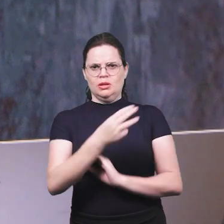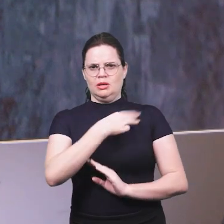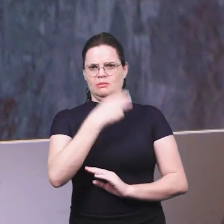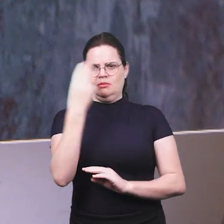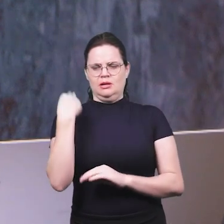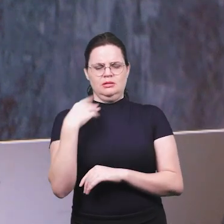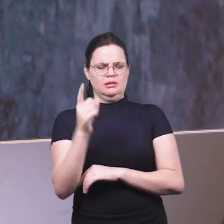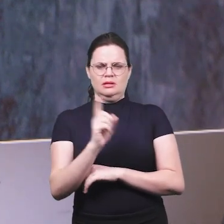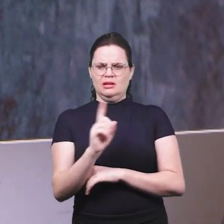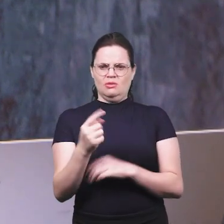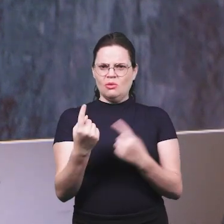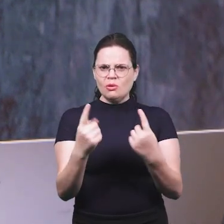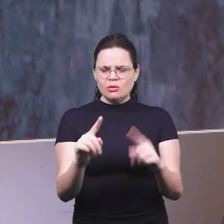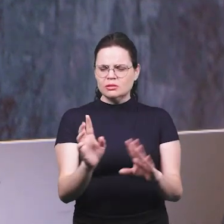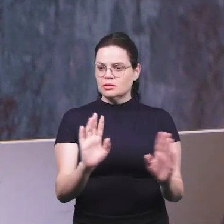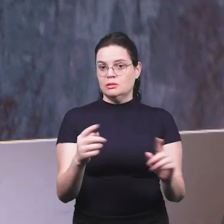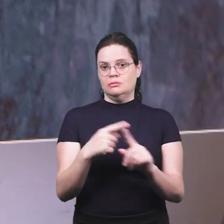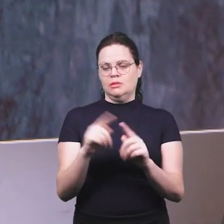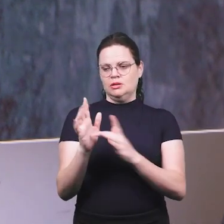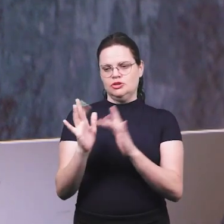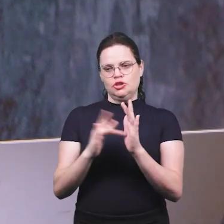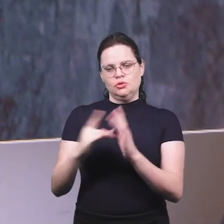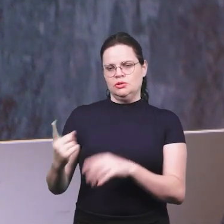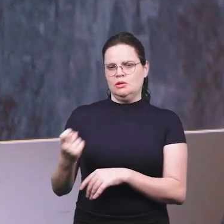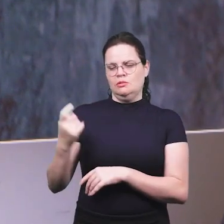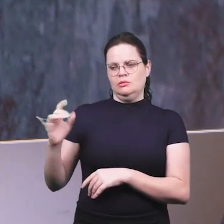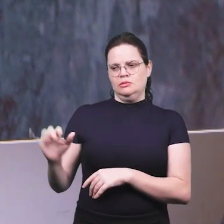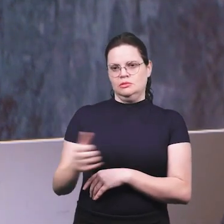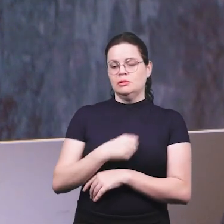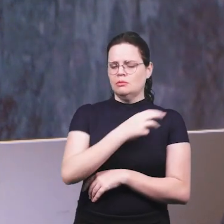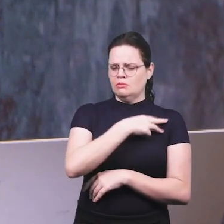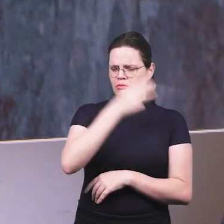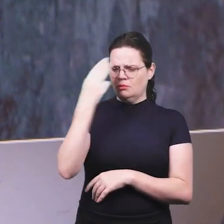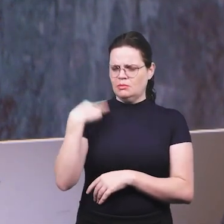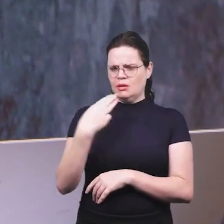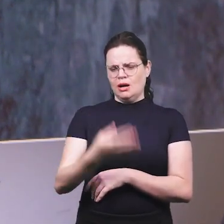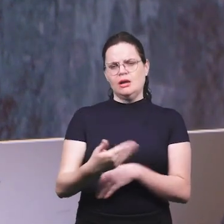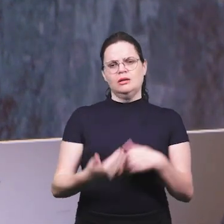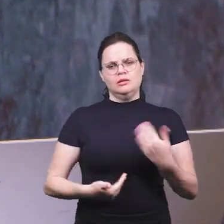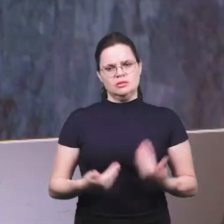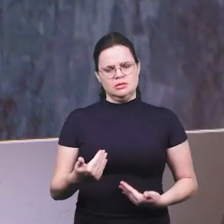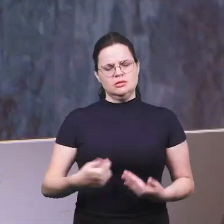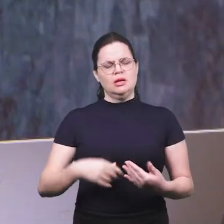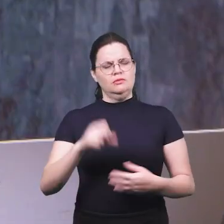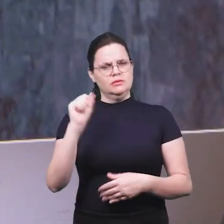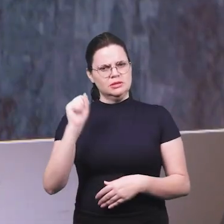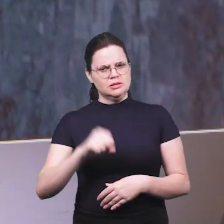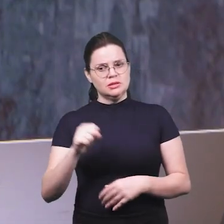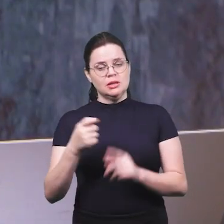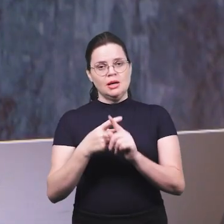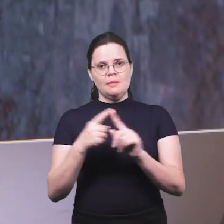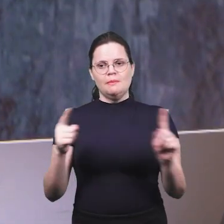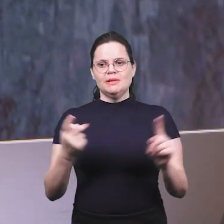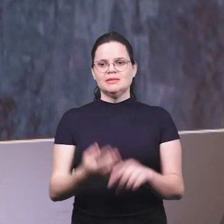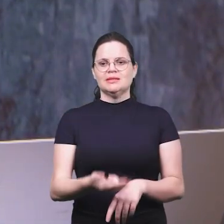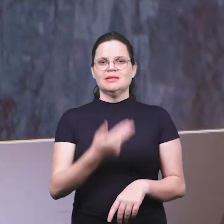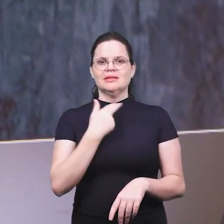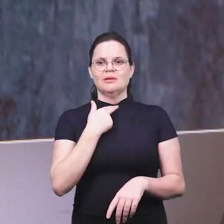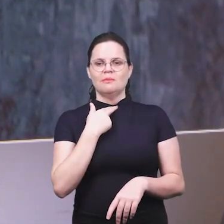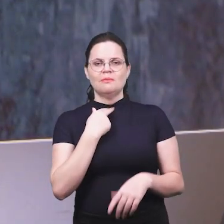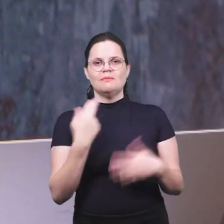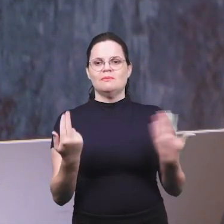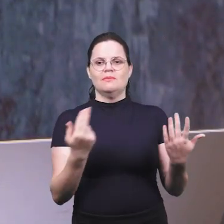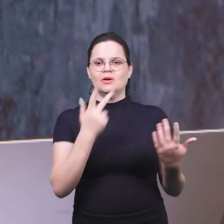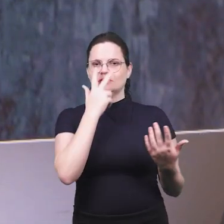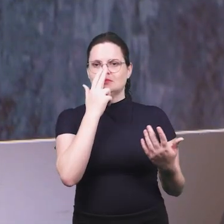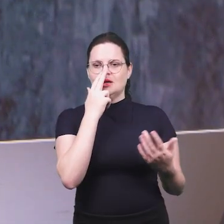só é que Jesus é o único que deve ser adorado, né? Maria, mas não adora Maria, venera, mas para nós os termos de tradução não